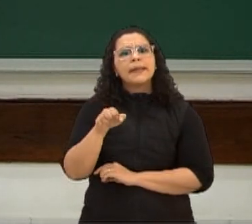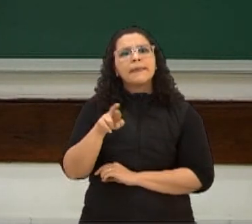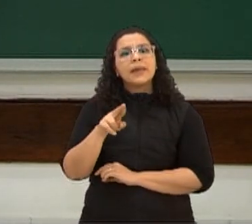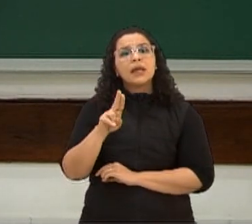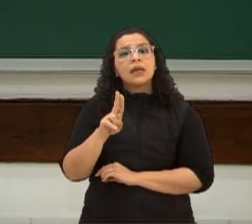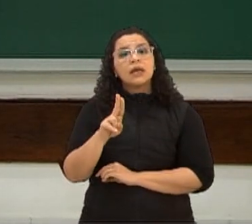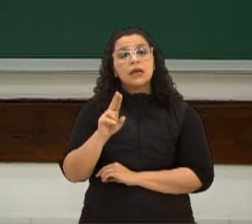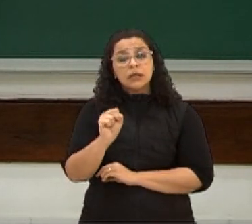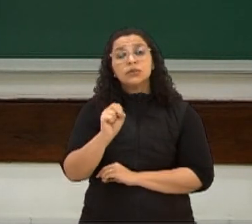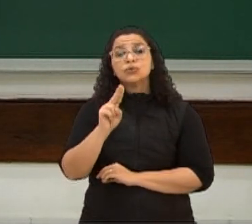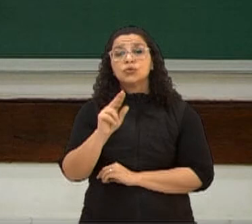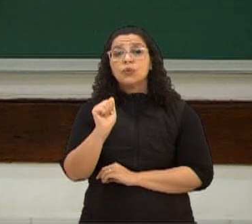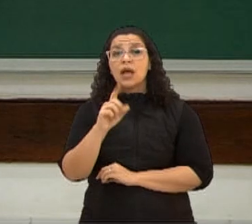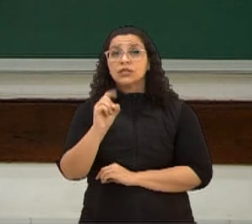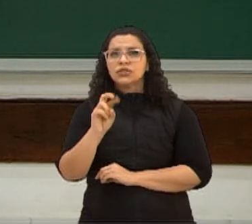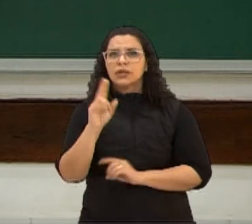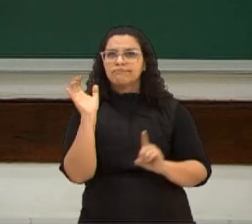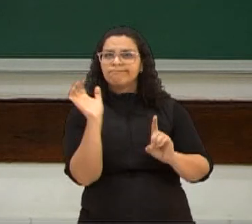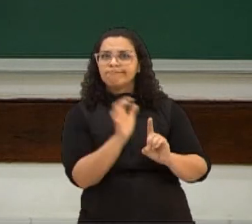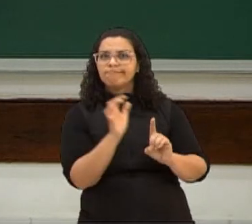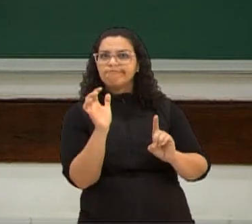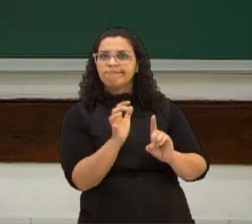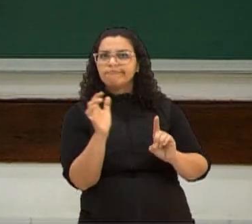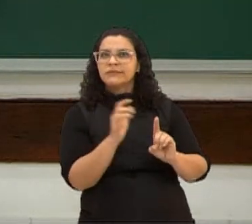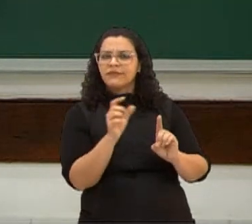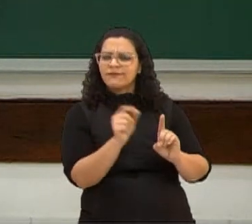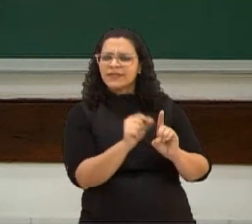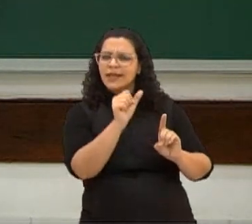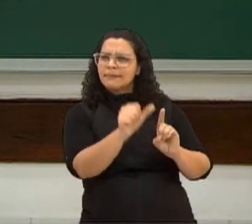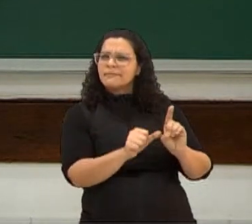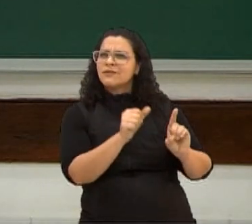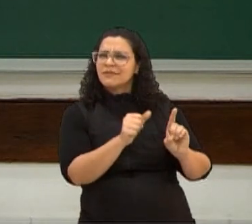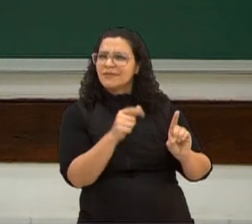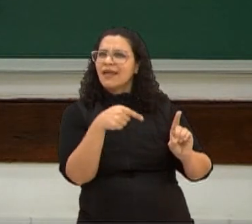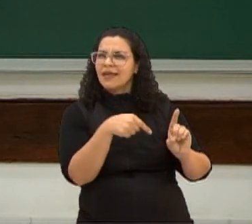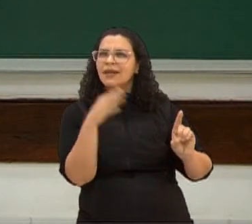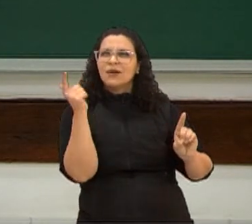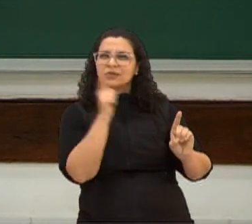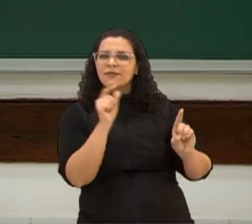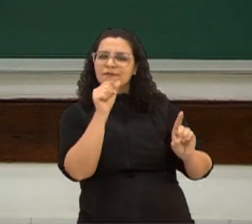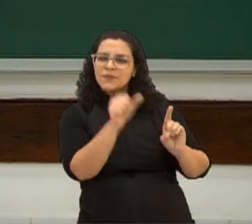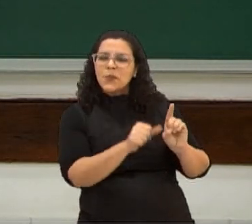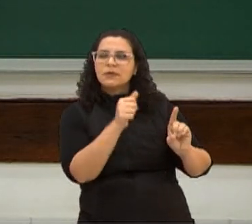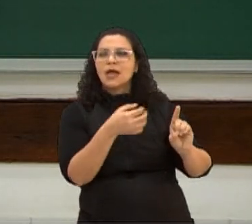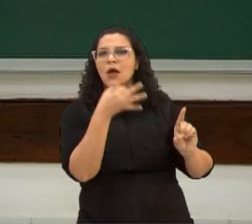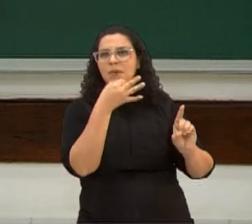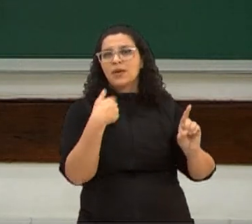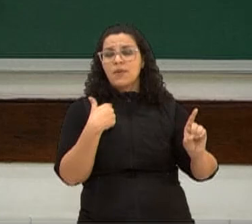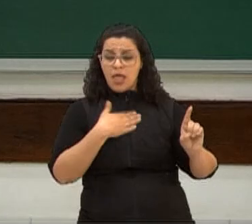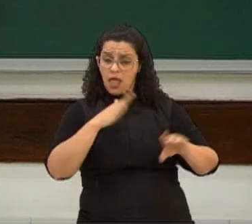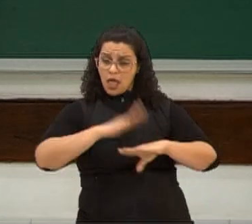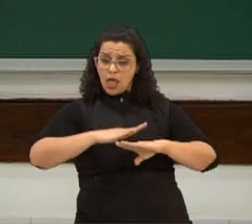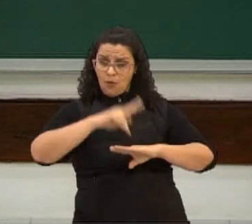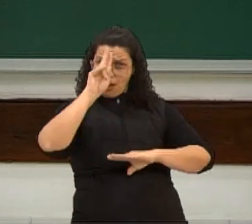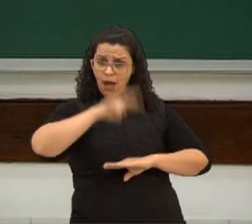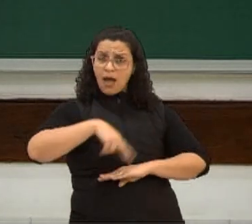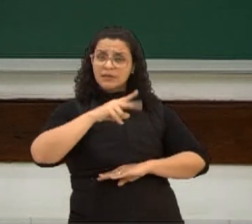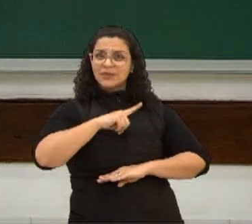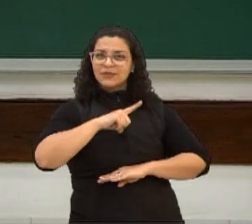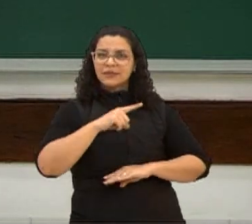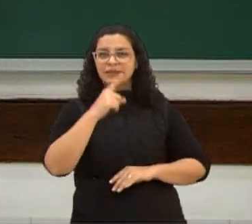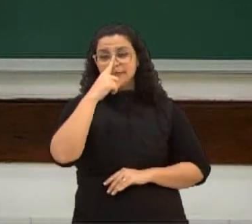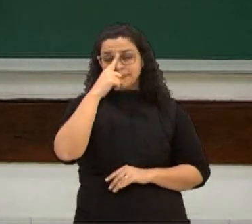função da argumentação em um texto? É você convencer o interlocutor de que você está